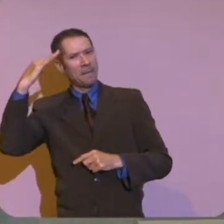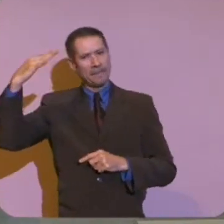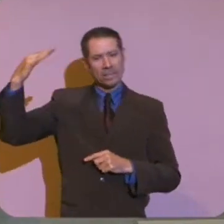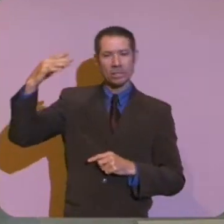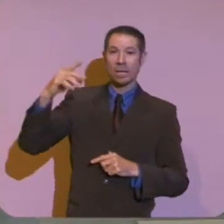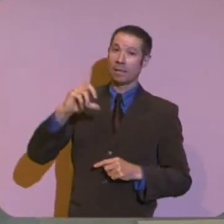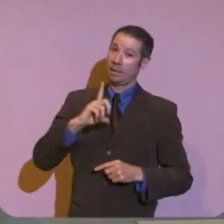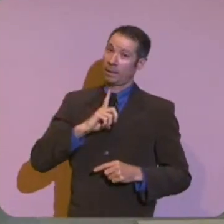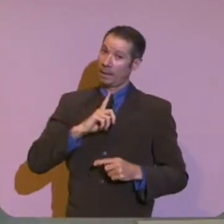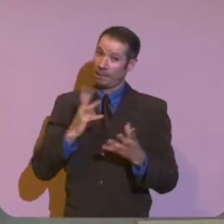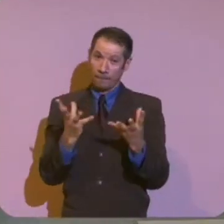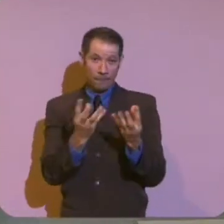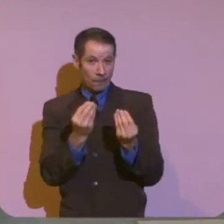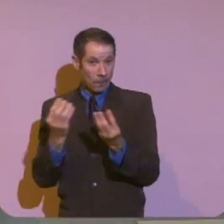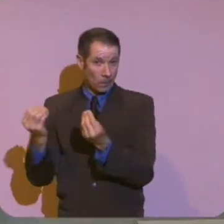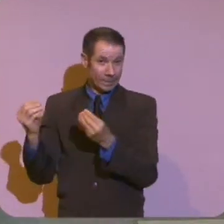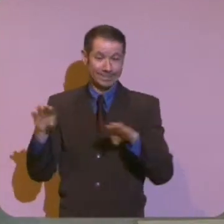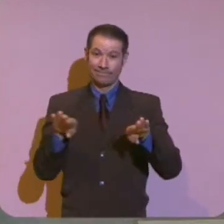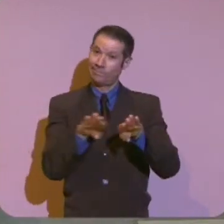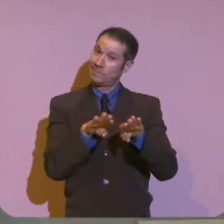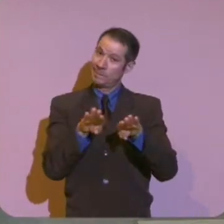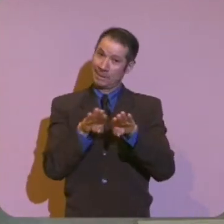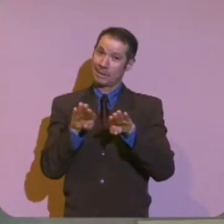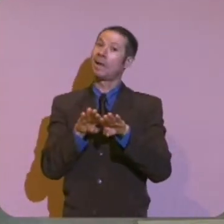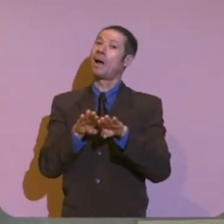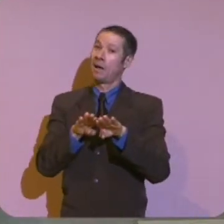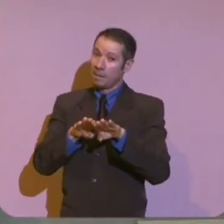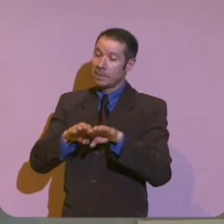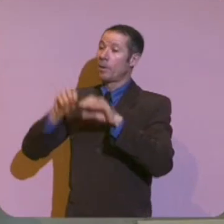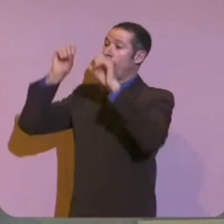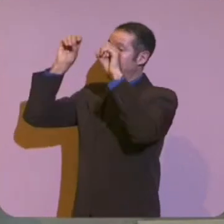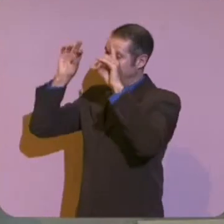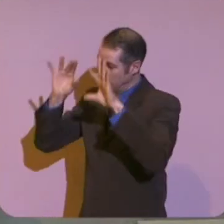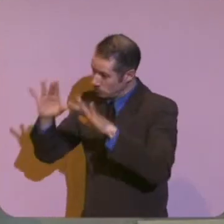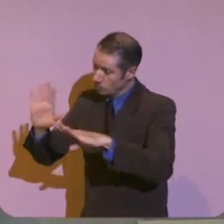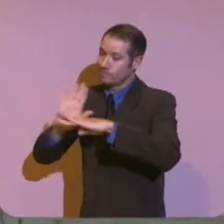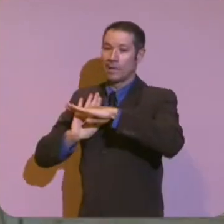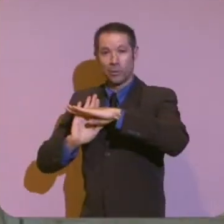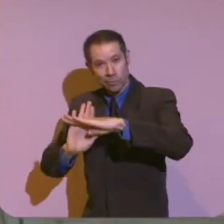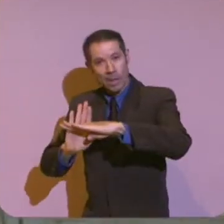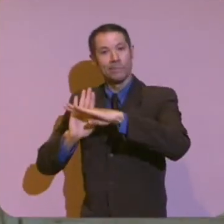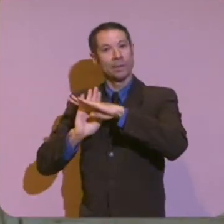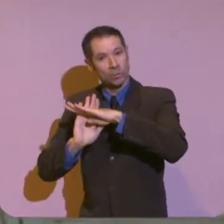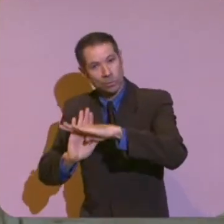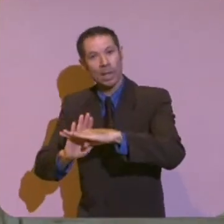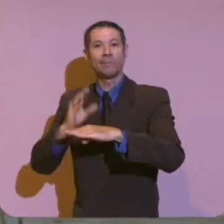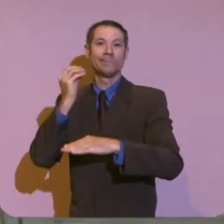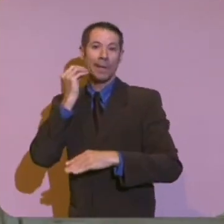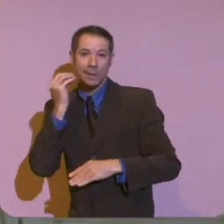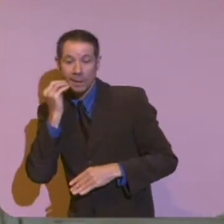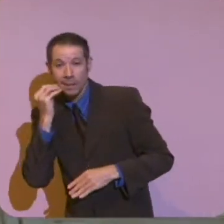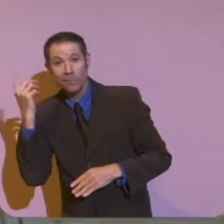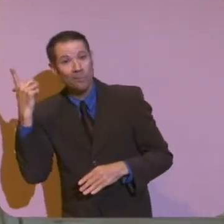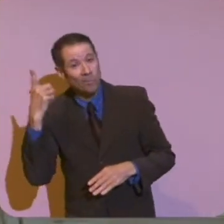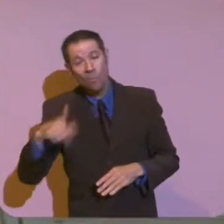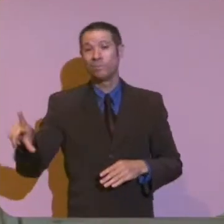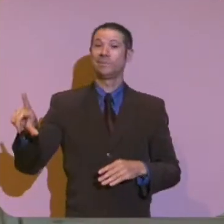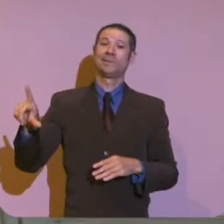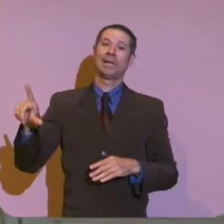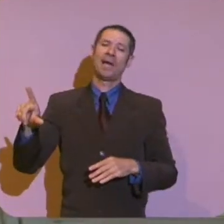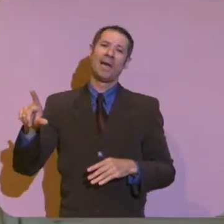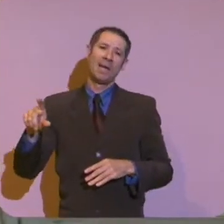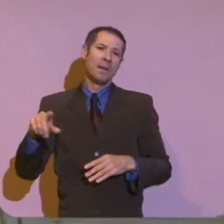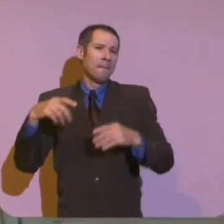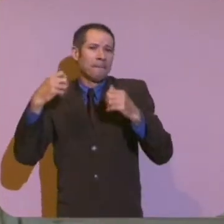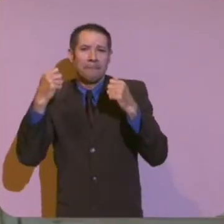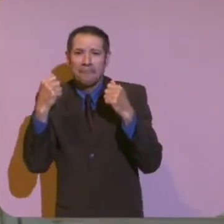tanta gente que está tentando abençoar a tua vida, tentando ajudar você, tentando, mas não consegue, porque você precisa